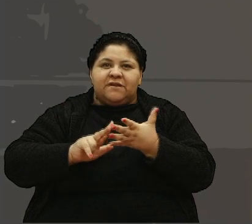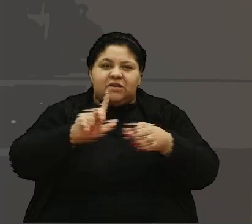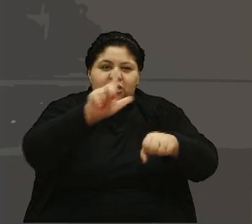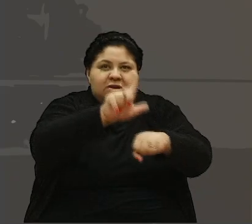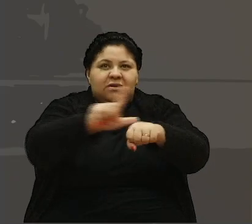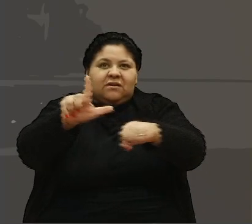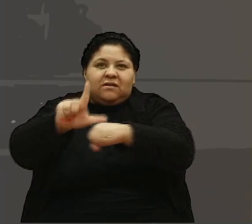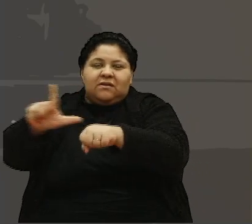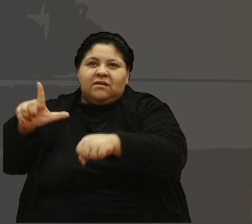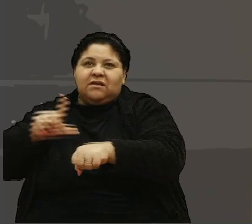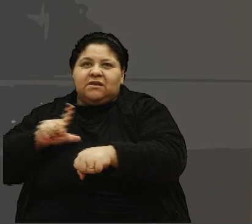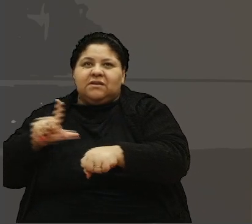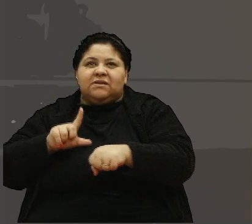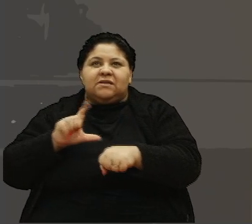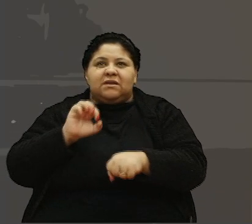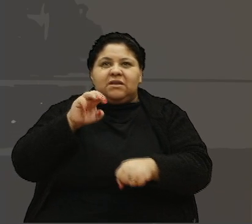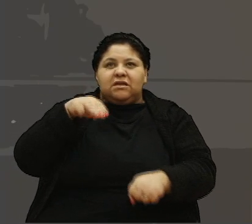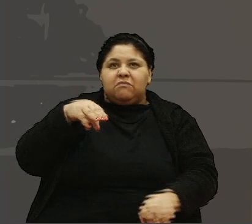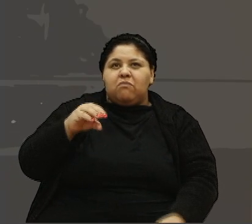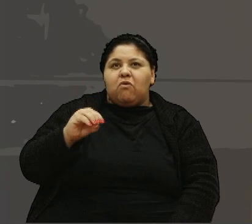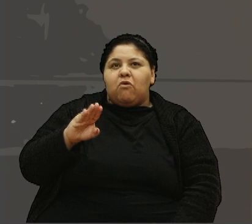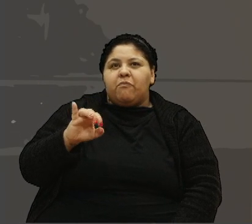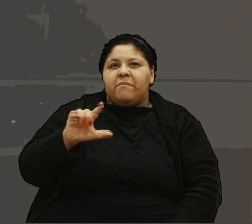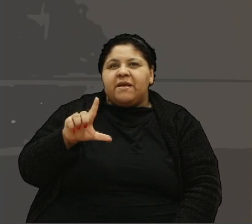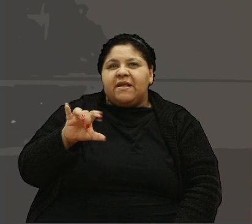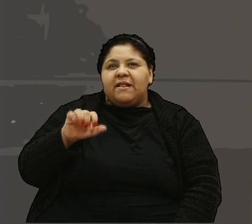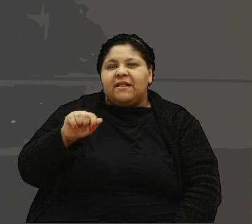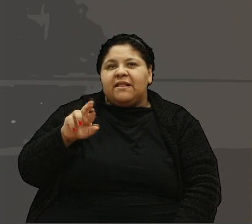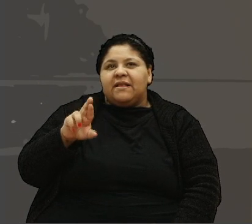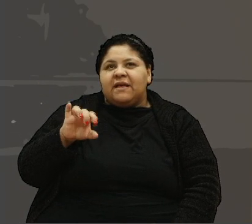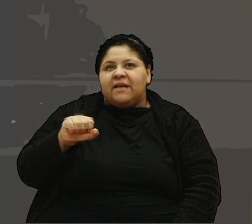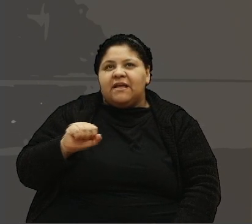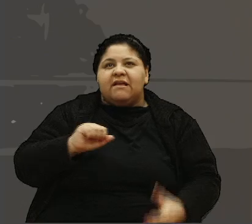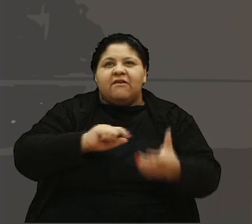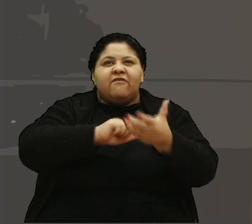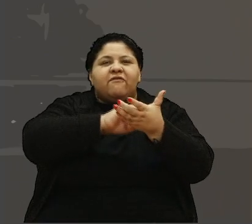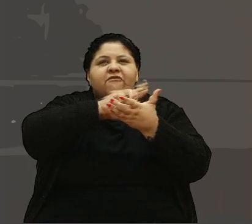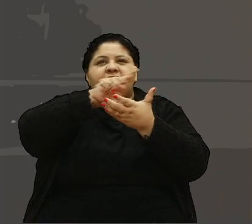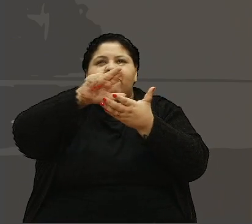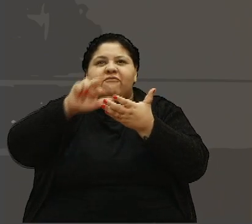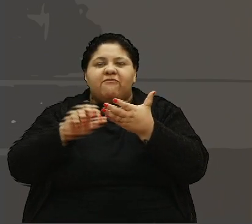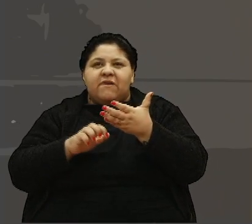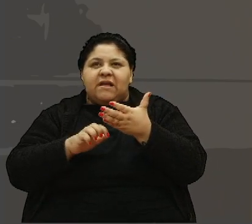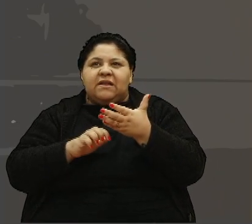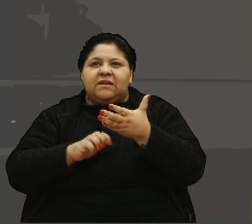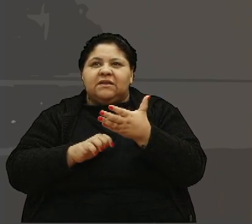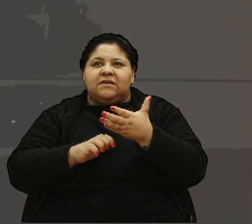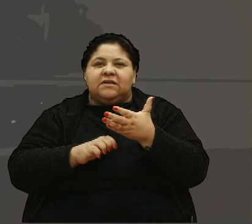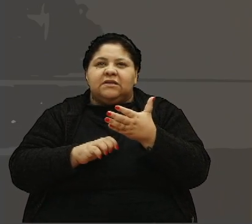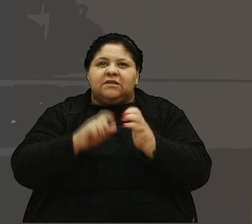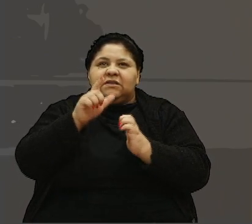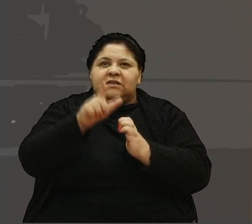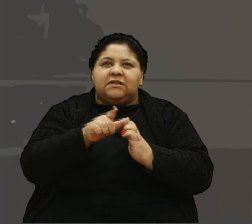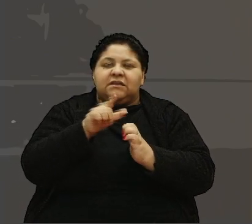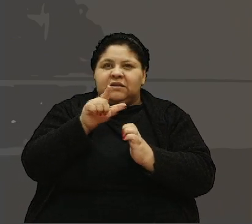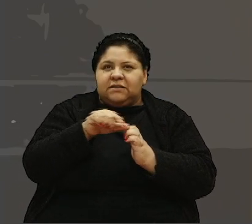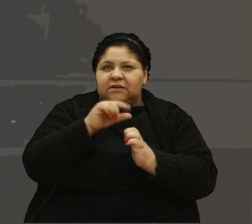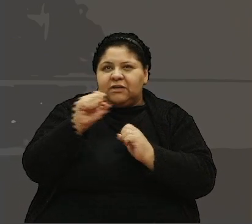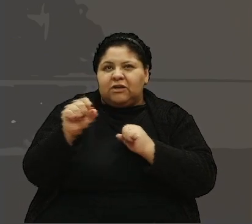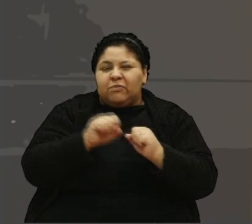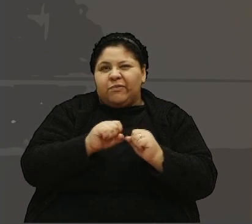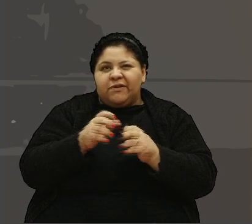tem imobiliária Dornelles, enfim, tem vários empreendimentos naquela região que estava causando